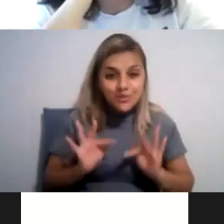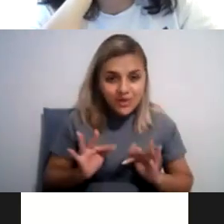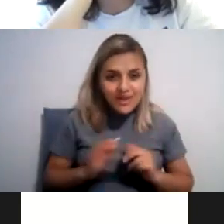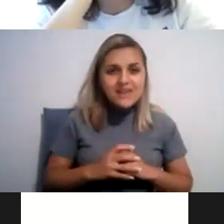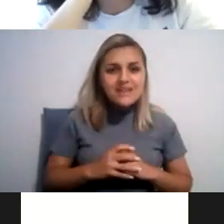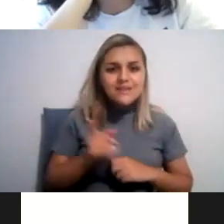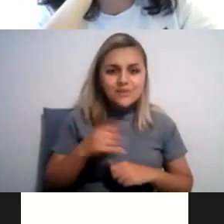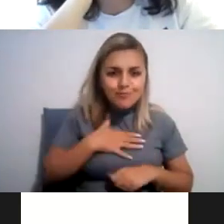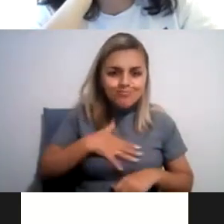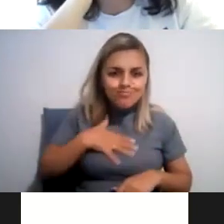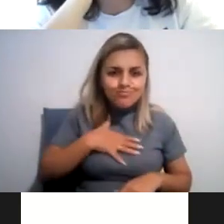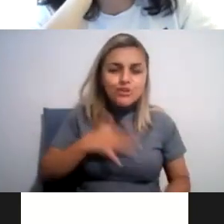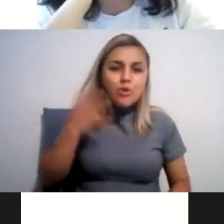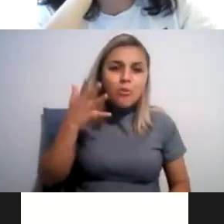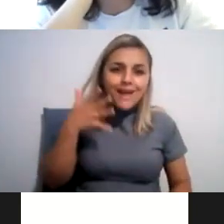forma.